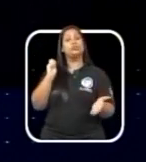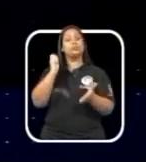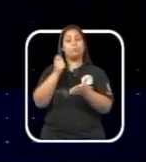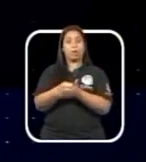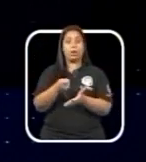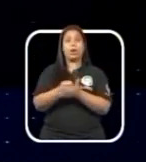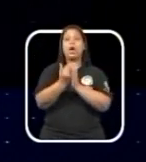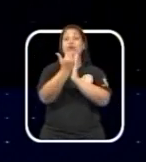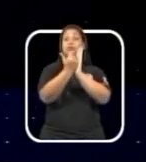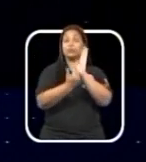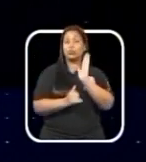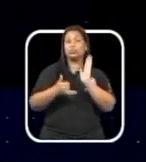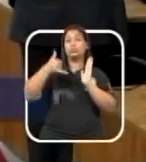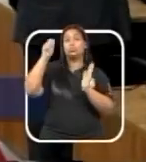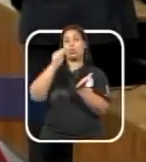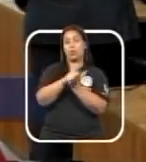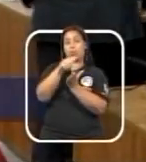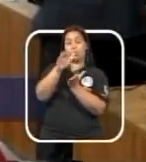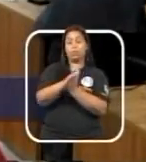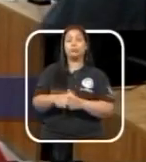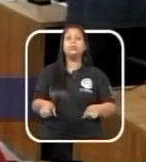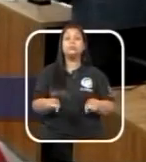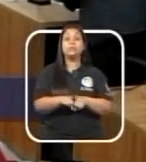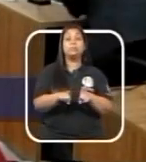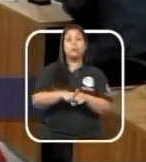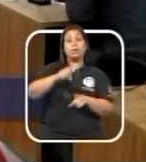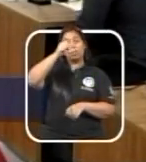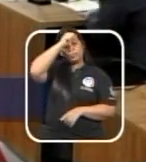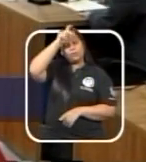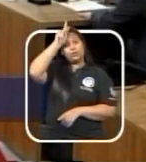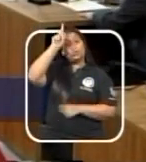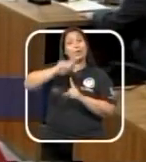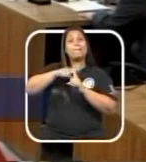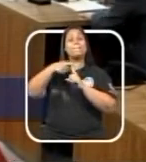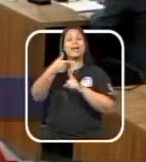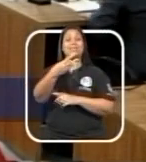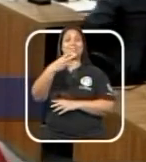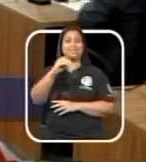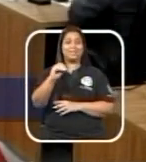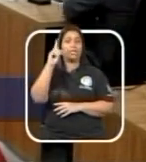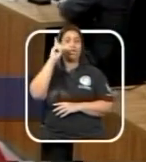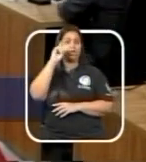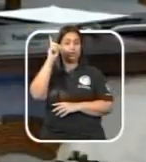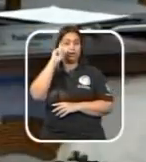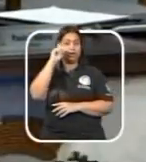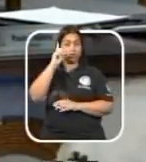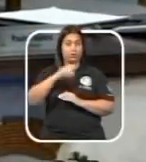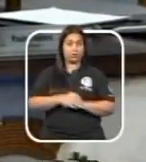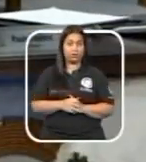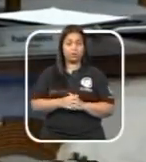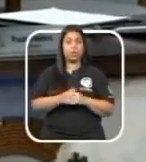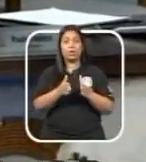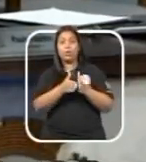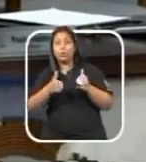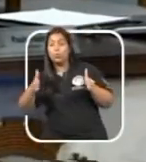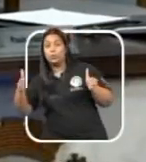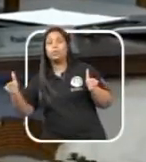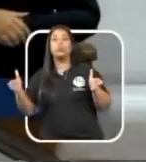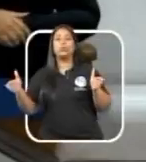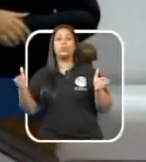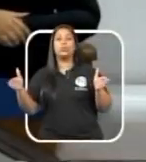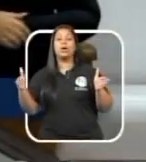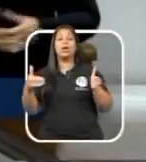com desconto de juros e multa. O Poder Executivo determina mais 30 dias de vigência para o programa, estendendo sua